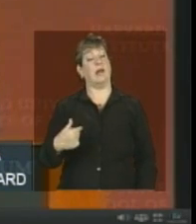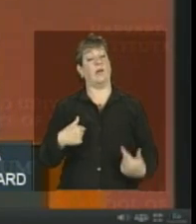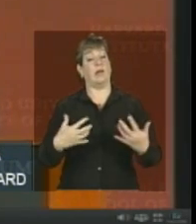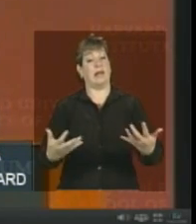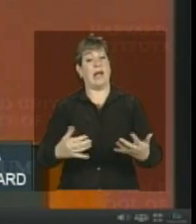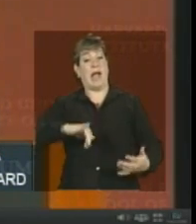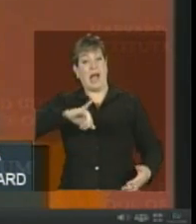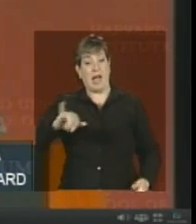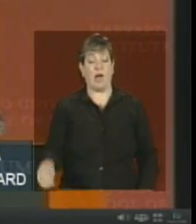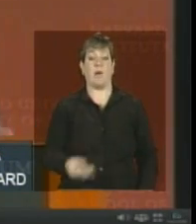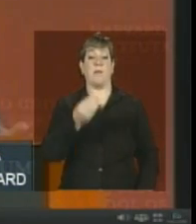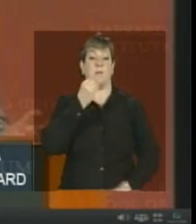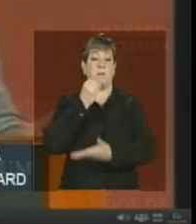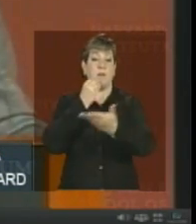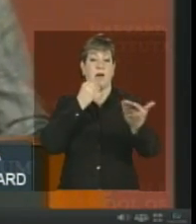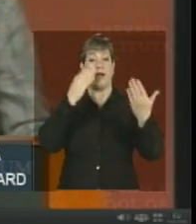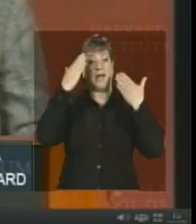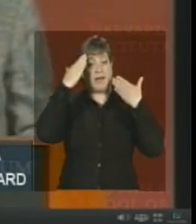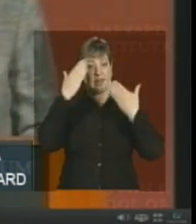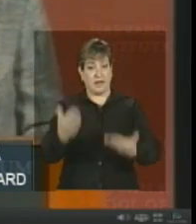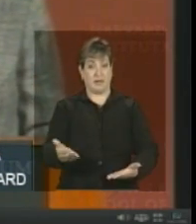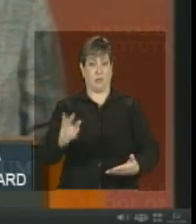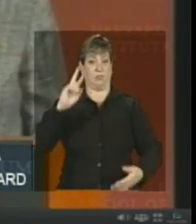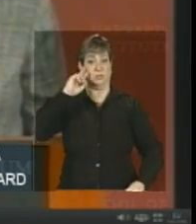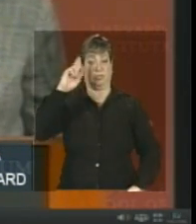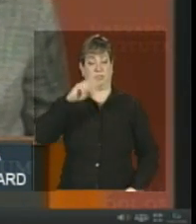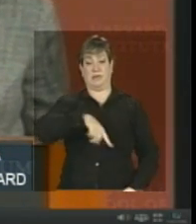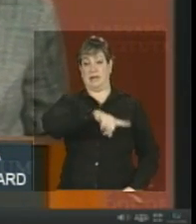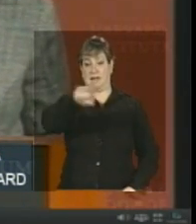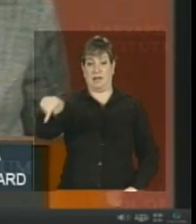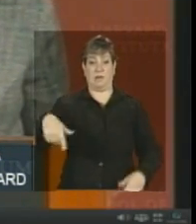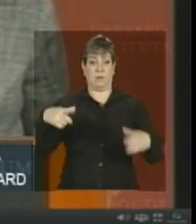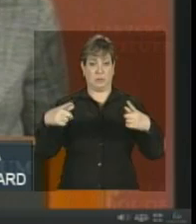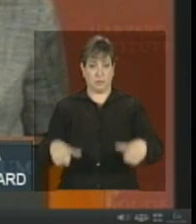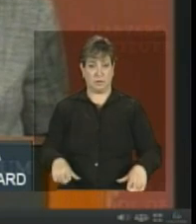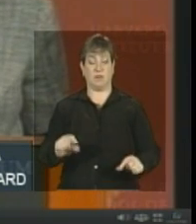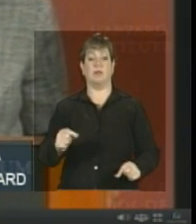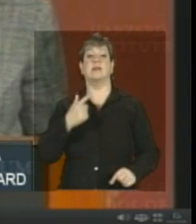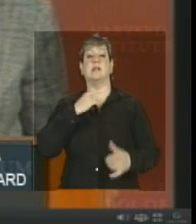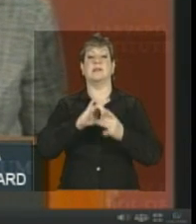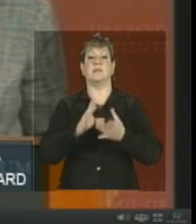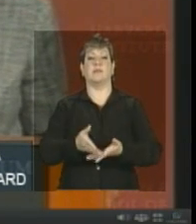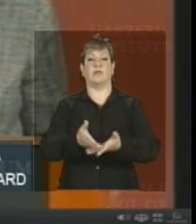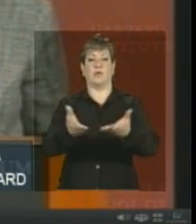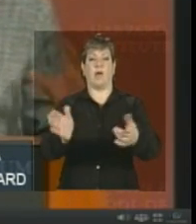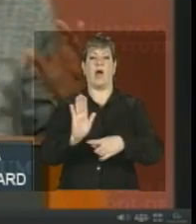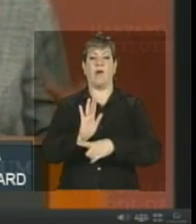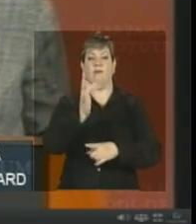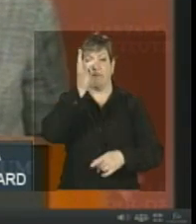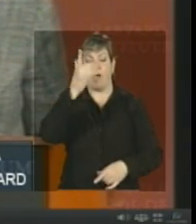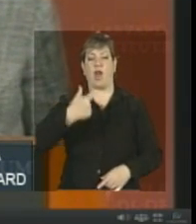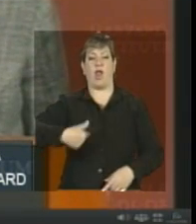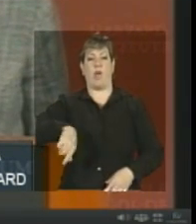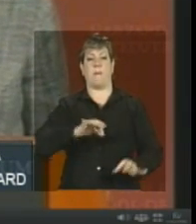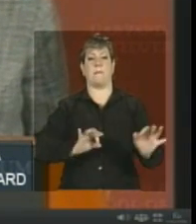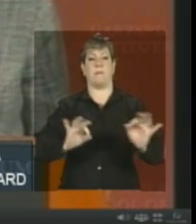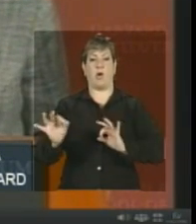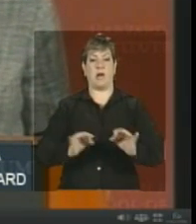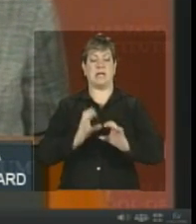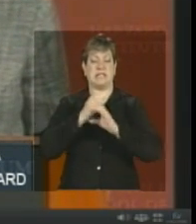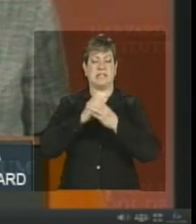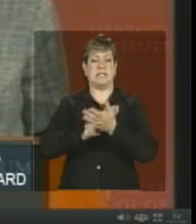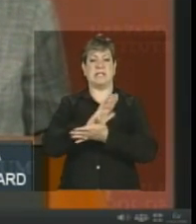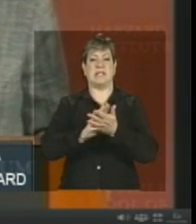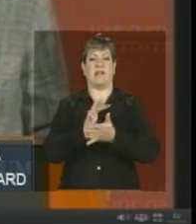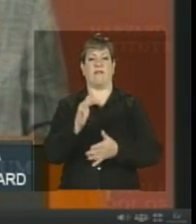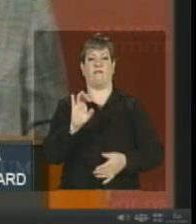para agradecer às autoridades dessa instituição pela disposição de facilitar o nosso projeto no Ciência Sem